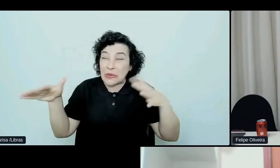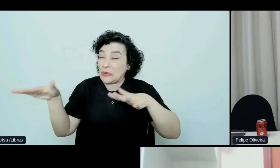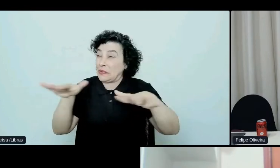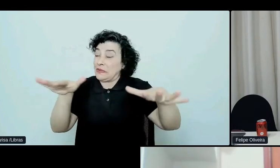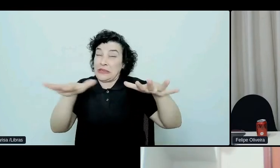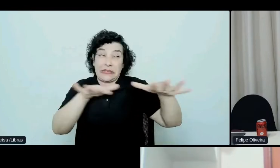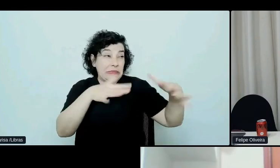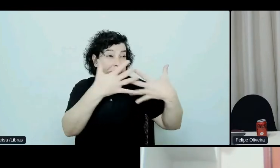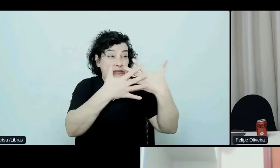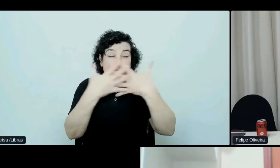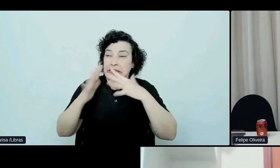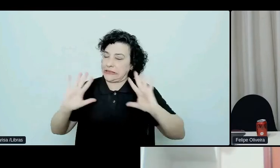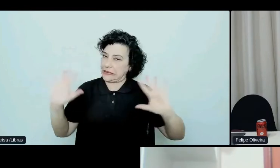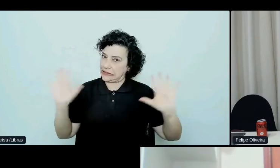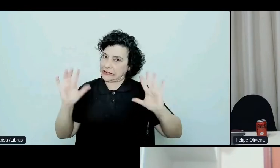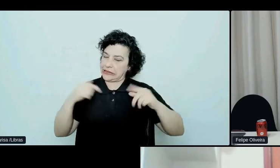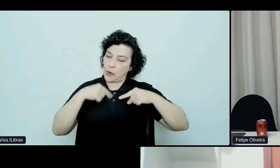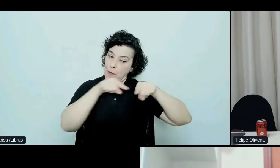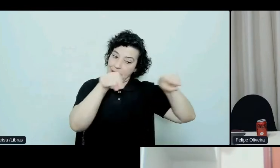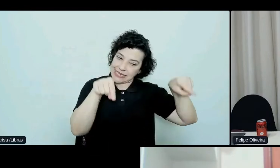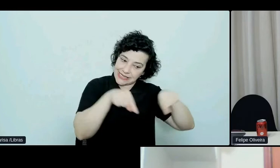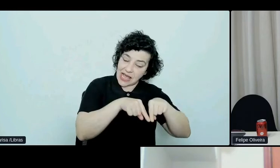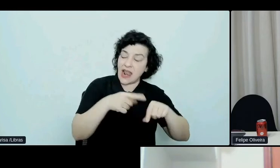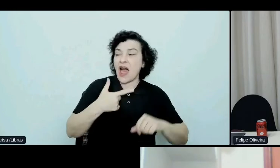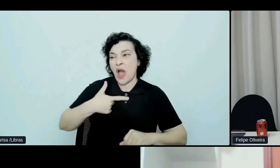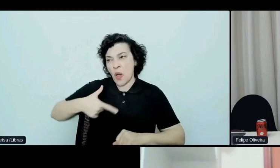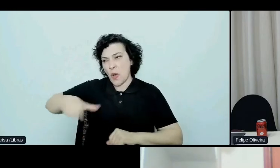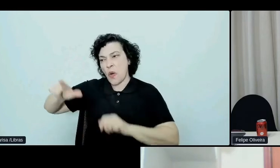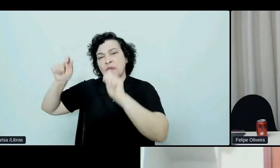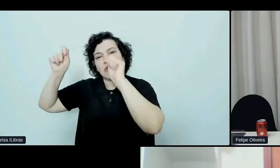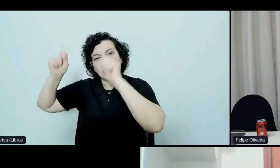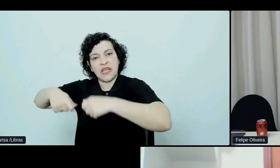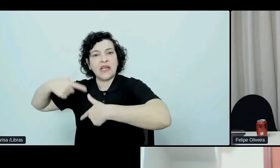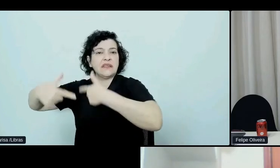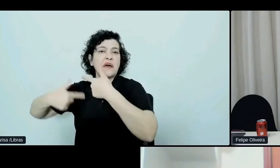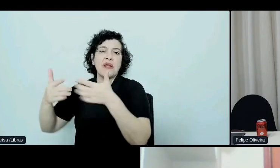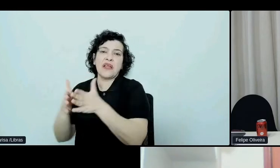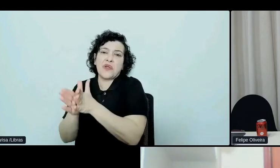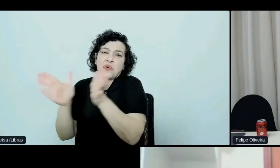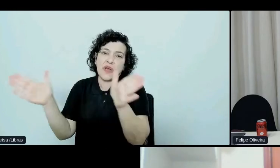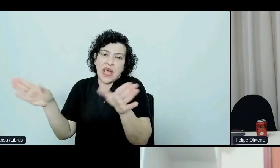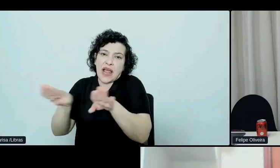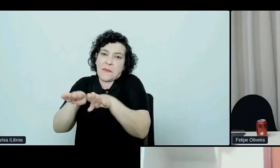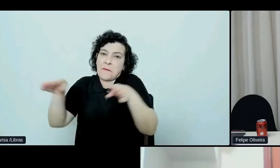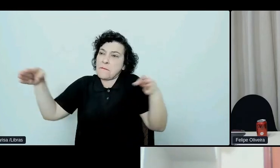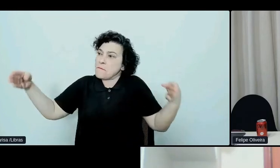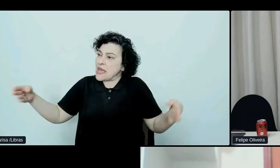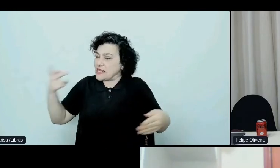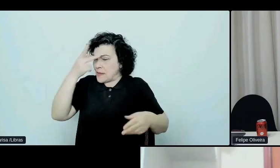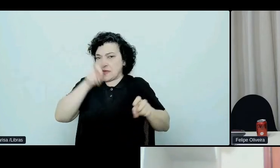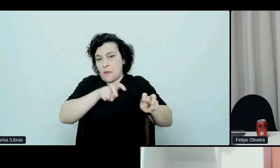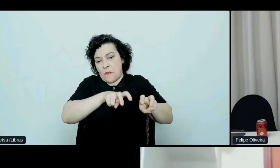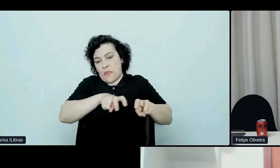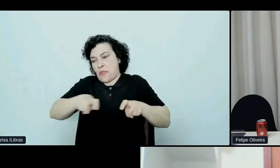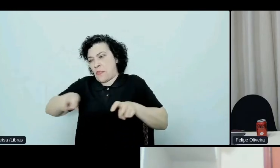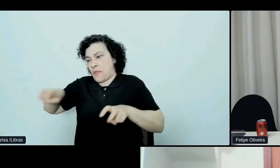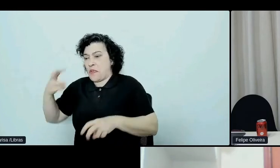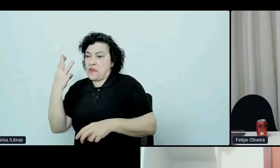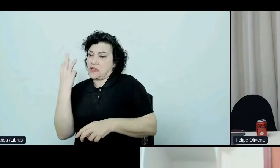Uma pessoa, eu, por exemplo, eu preciso de estar com o meu abafador de ruído. Eu não vou conseguir me concentrar jamais em um lugar